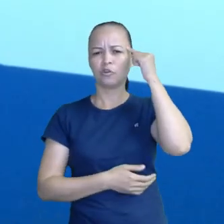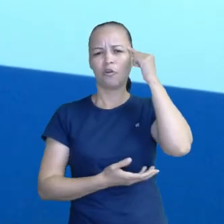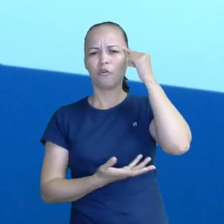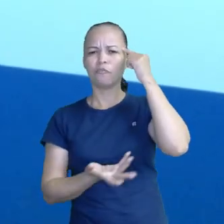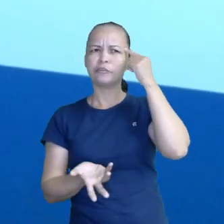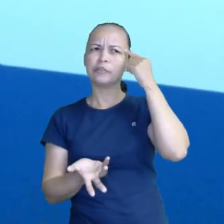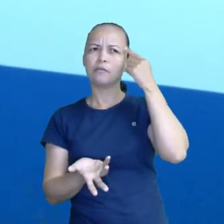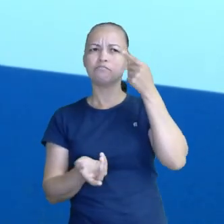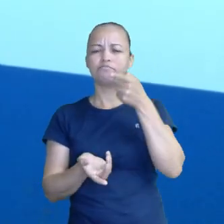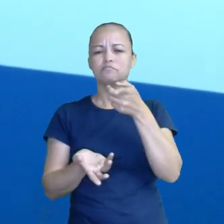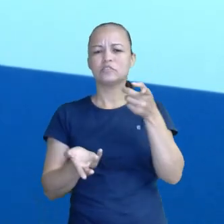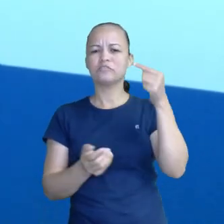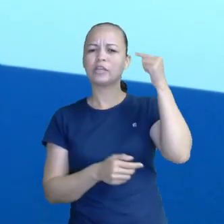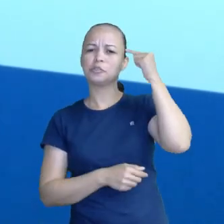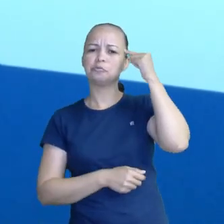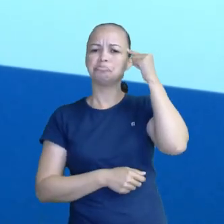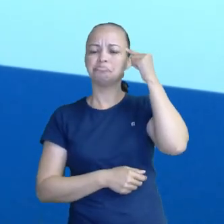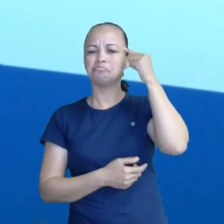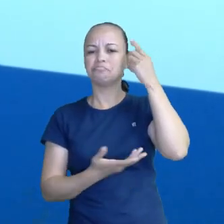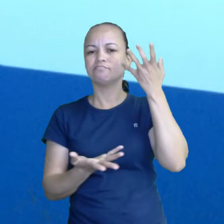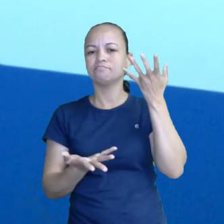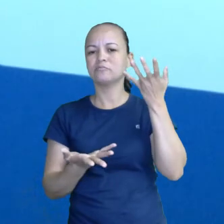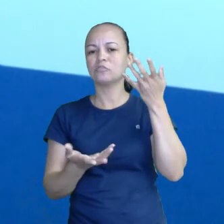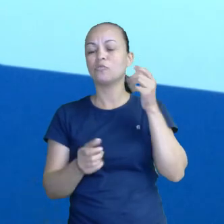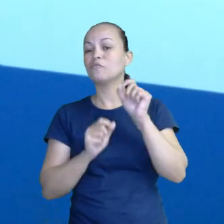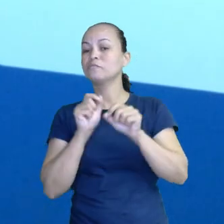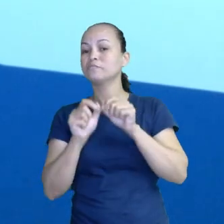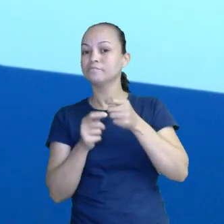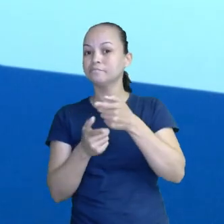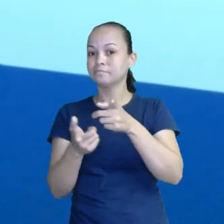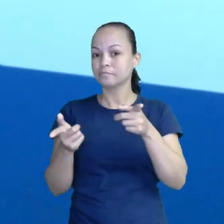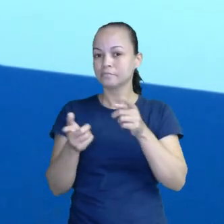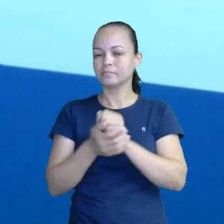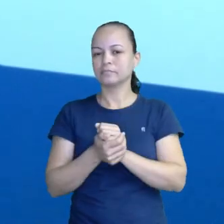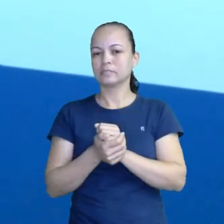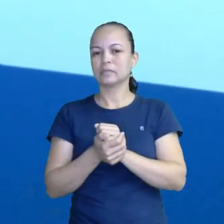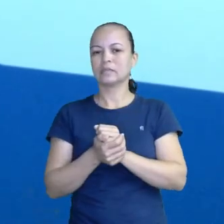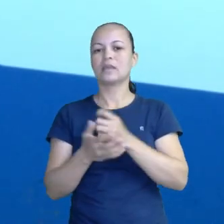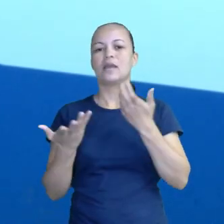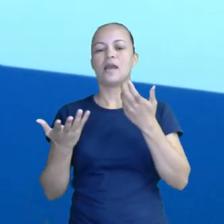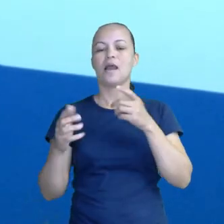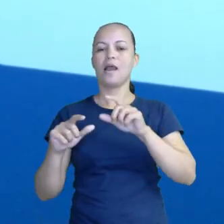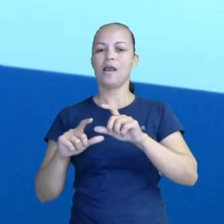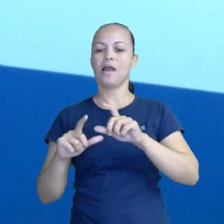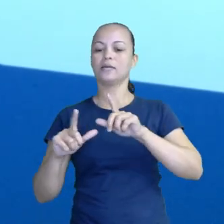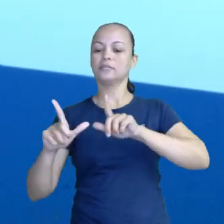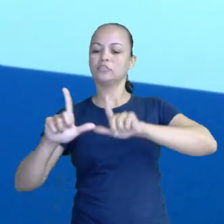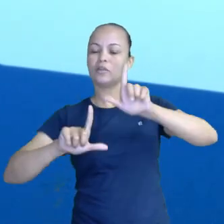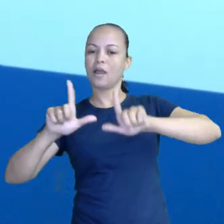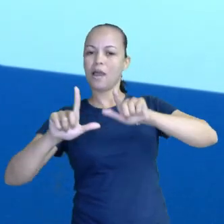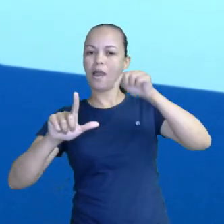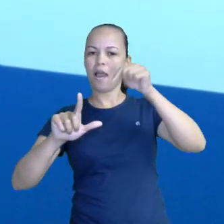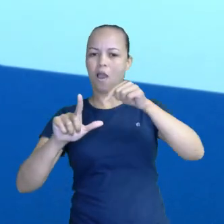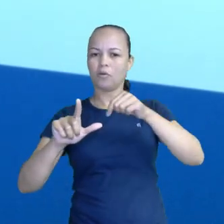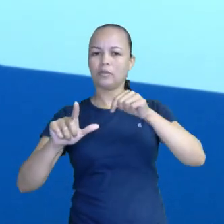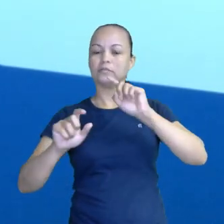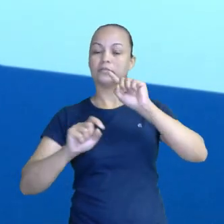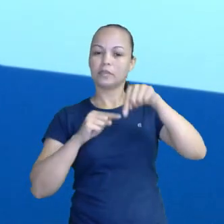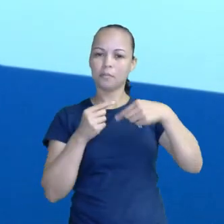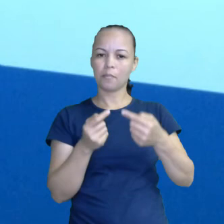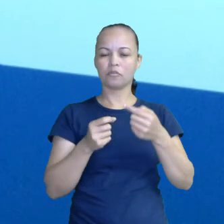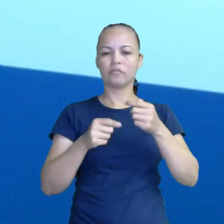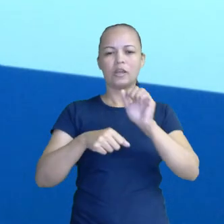né se por acaso vocês tiverem o que é que vocês fazem assistir à aula e depois você vai lá no YouTube